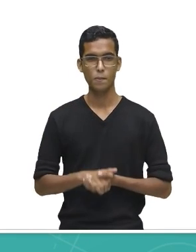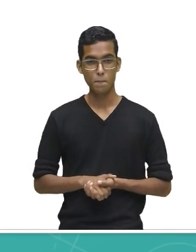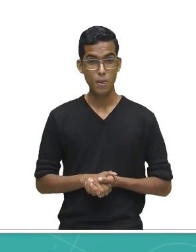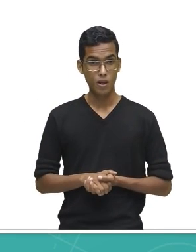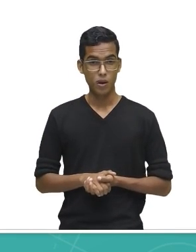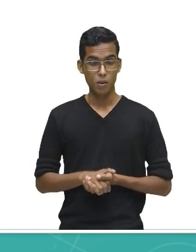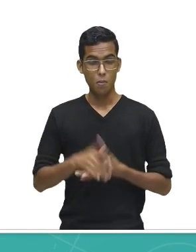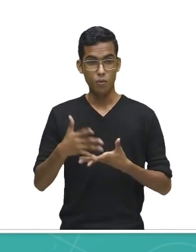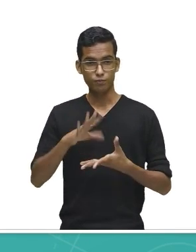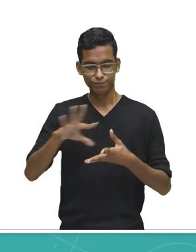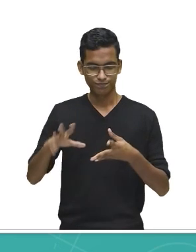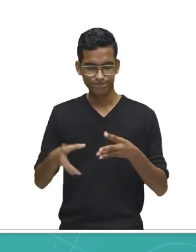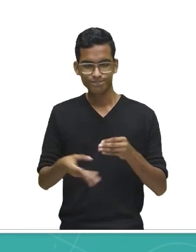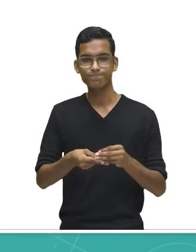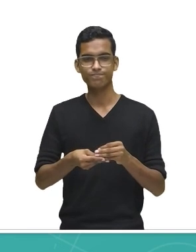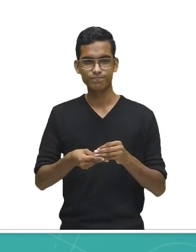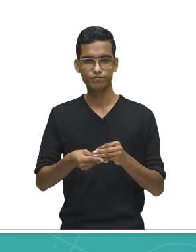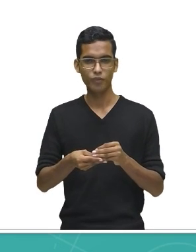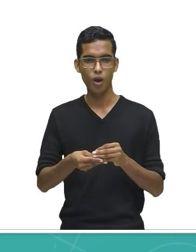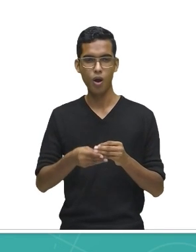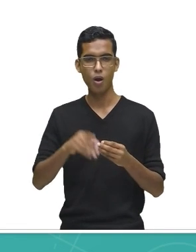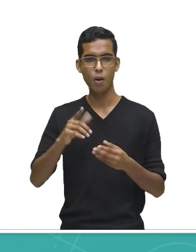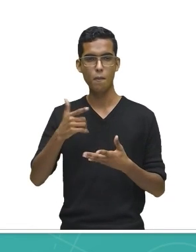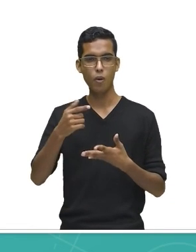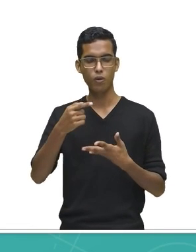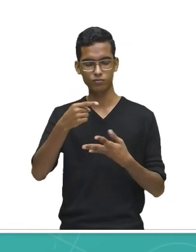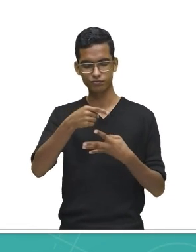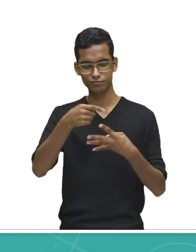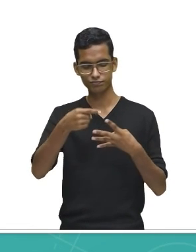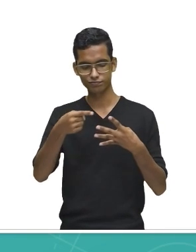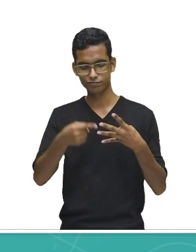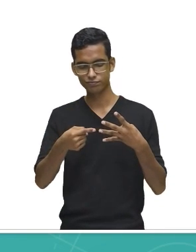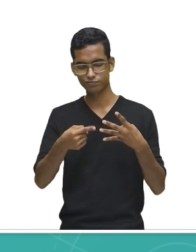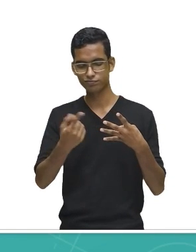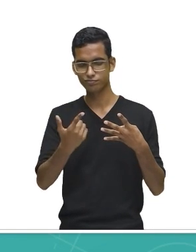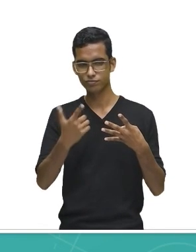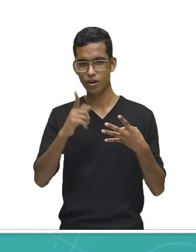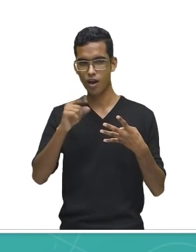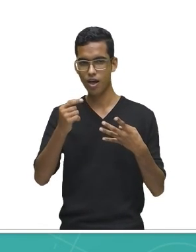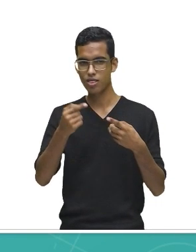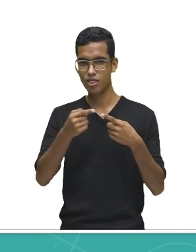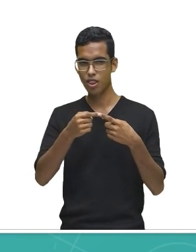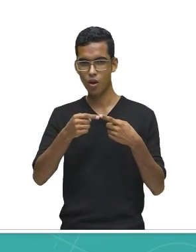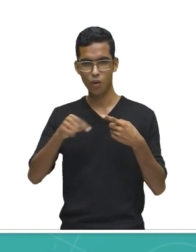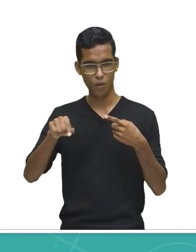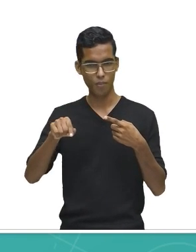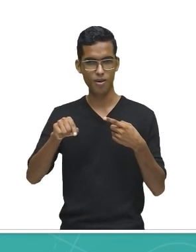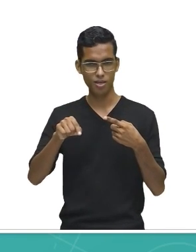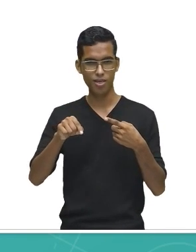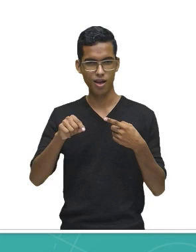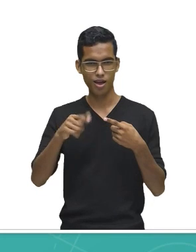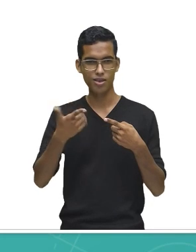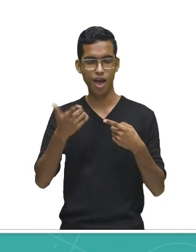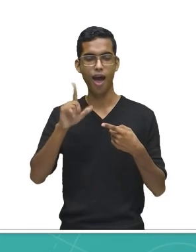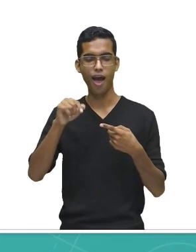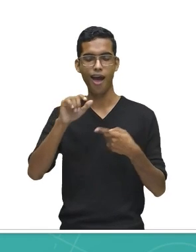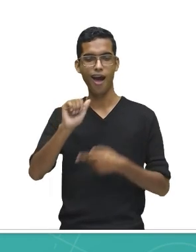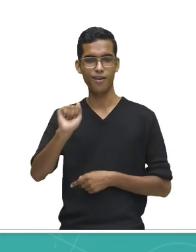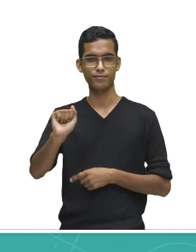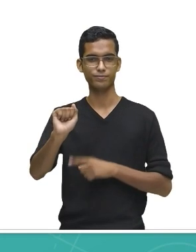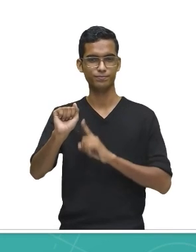A alternativa que preenche os requisitos concebido pelo enunciado é a indicada pela letra